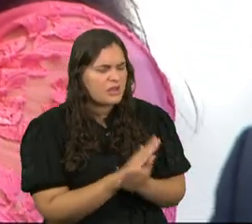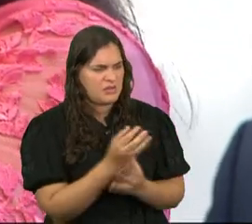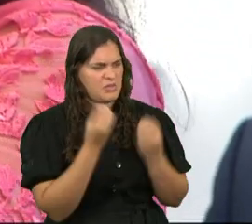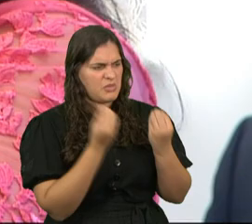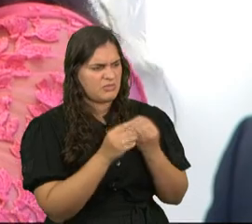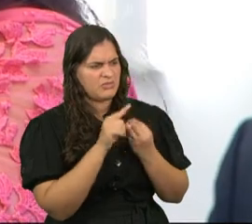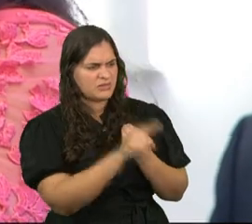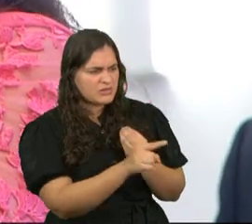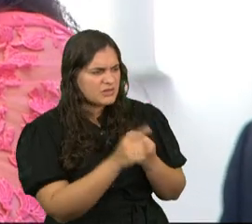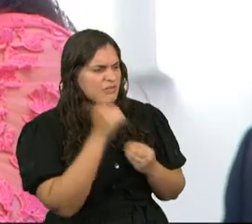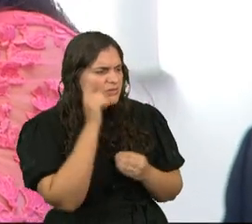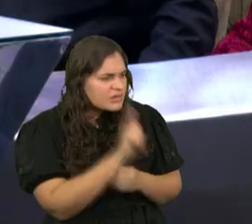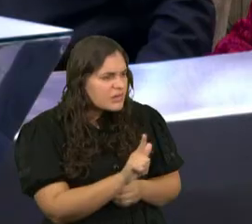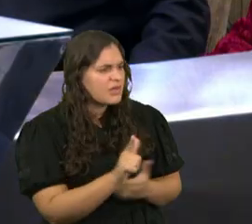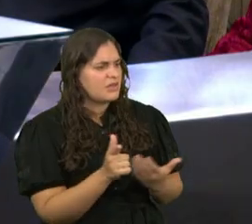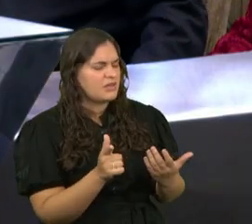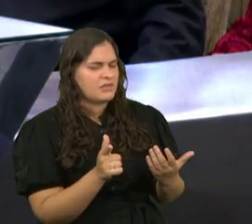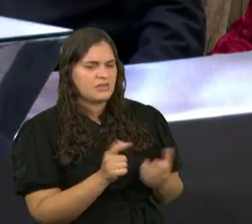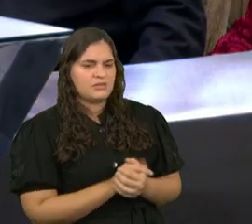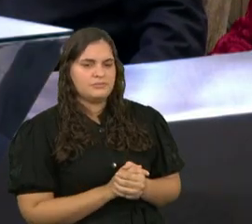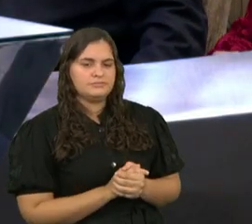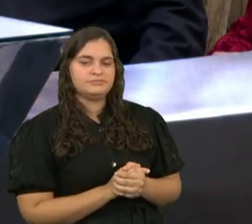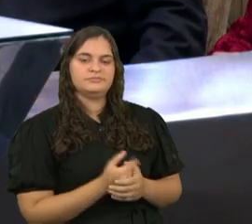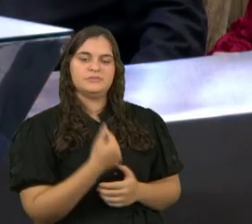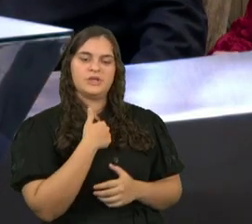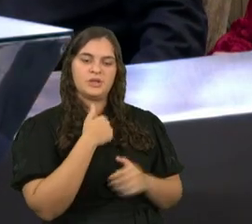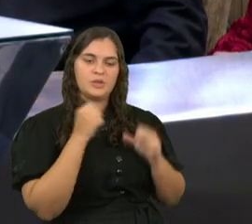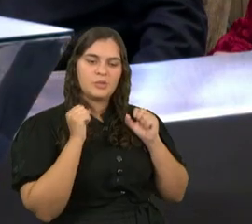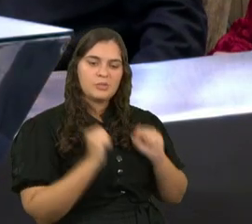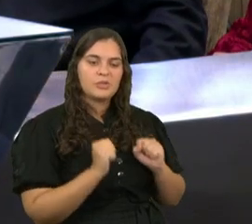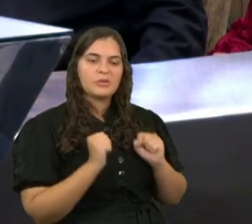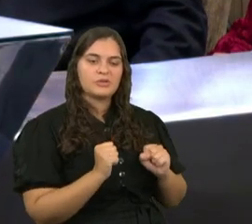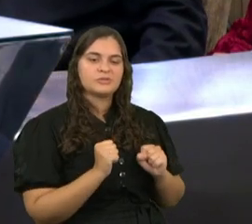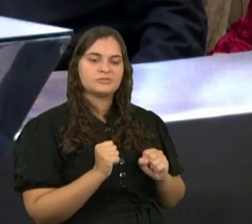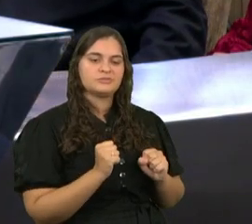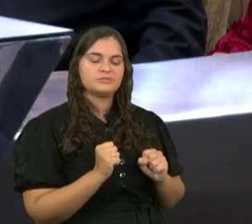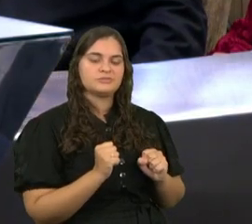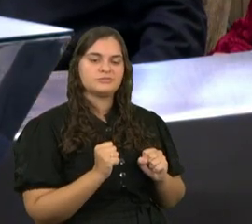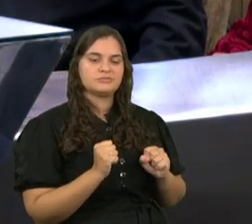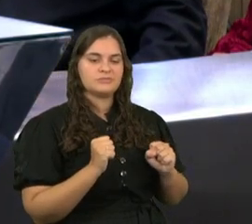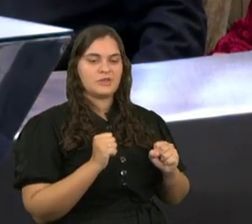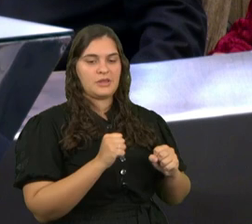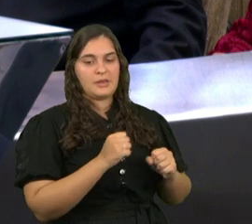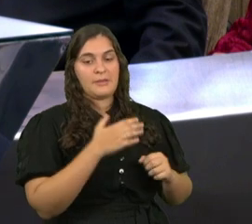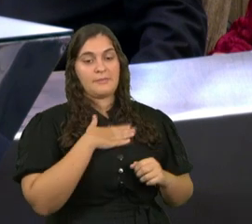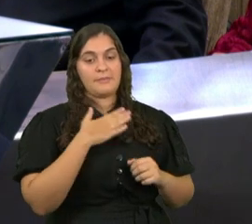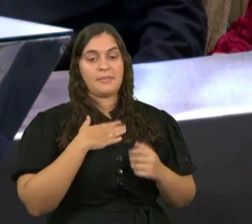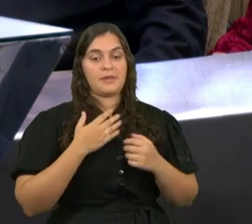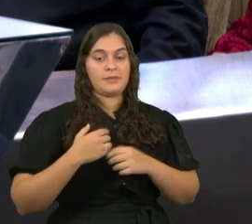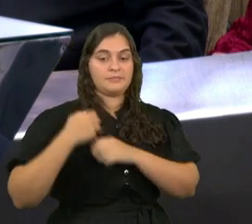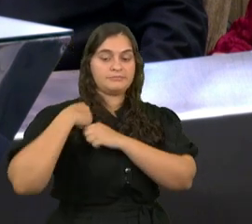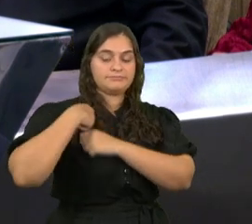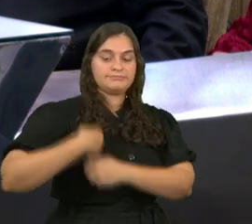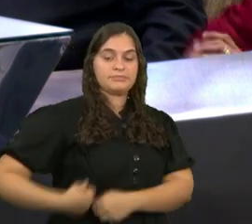você consegue? E eu pude abrir a minha bolsa e mostrar a minha